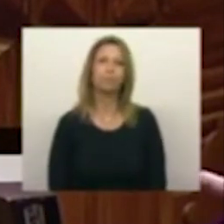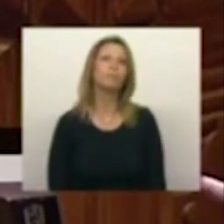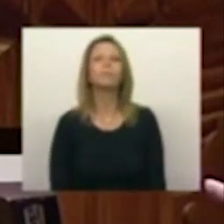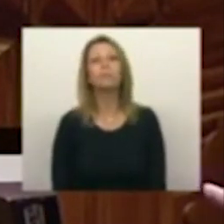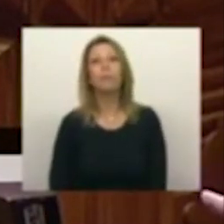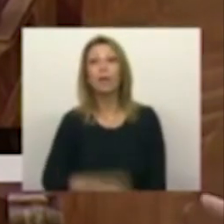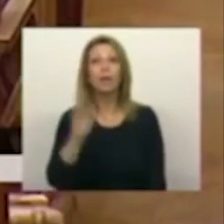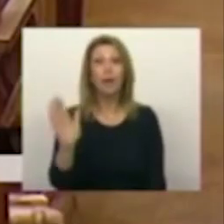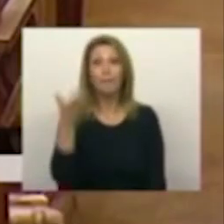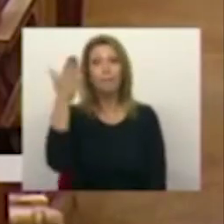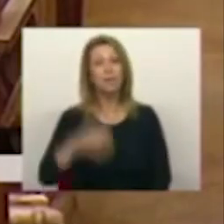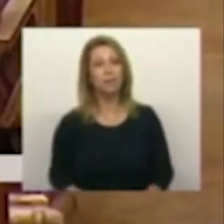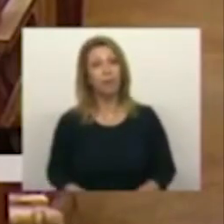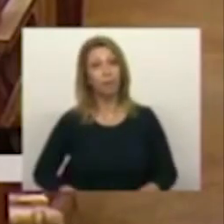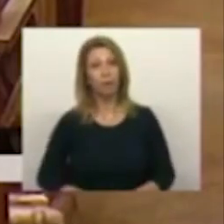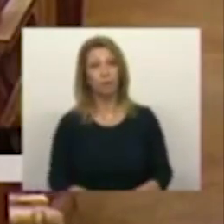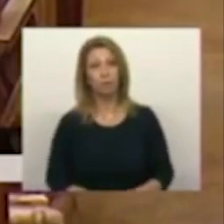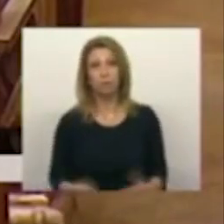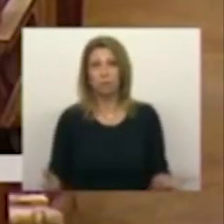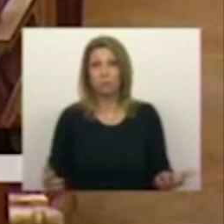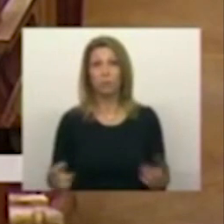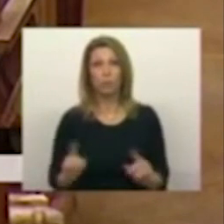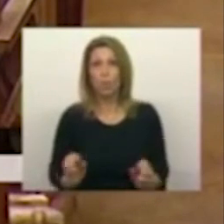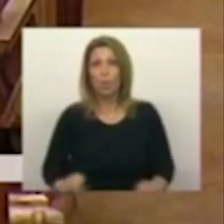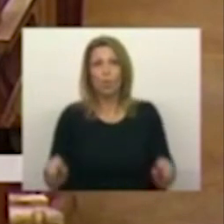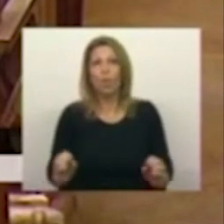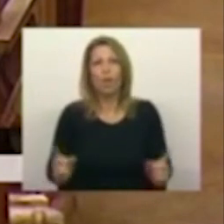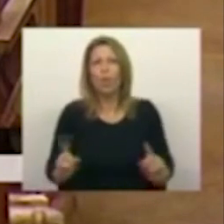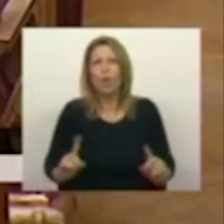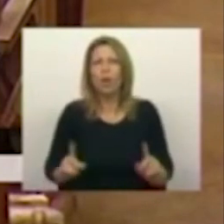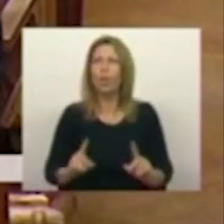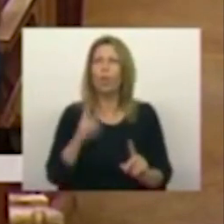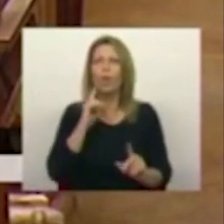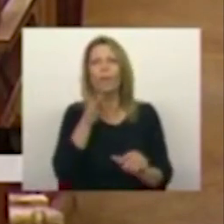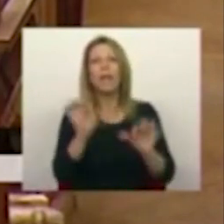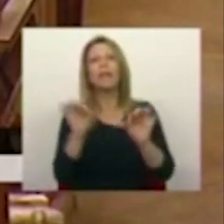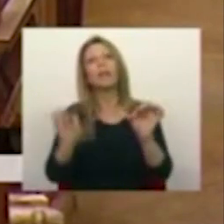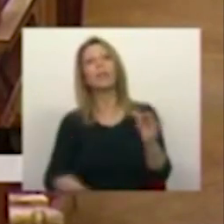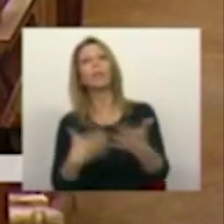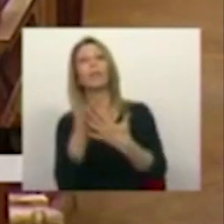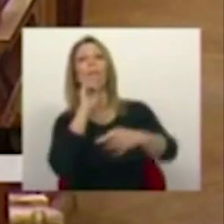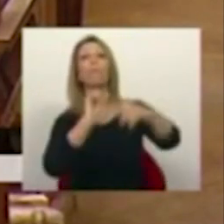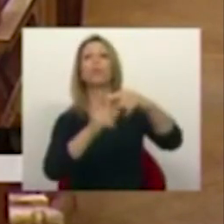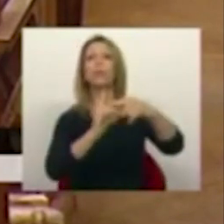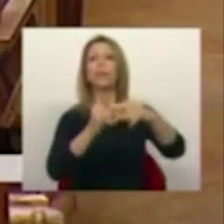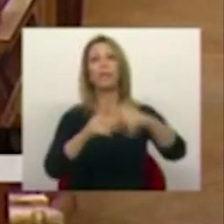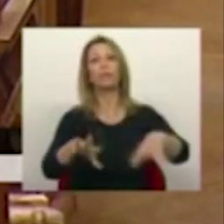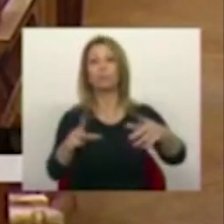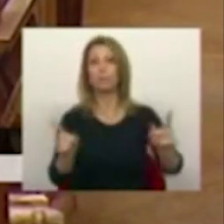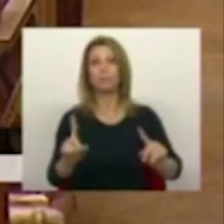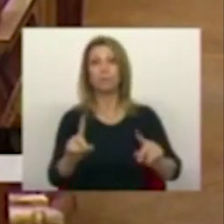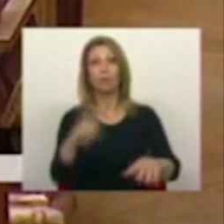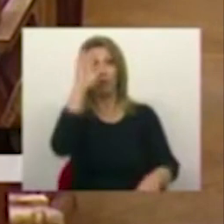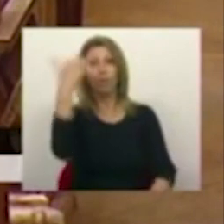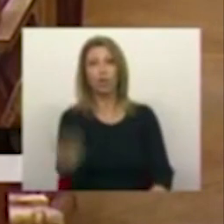E, sobretudo, Sr. deputado, não é uma intervenção que construa. Porque Vossa Excelência fala do passado e não